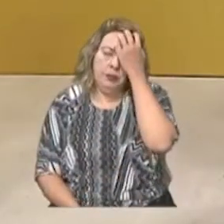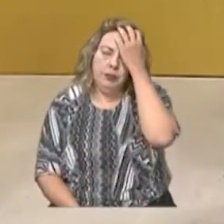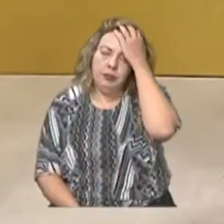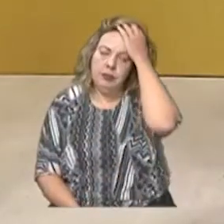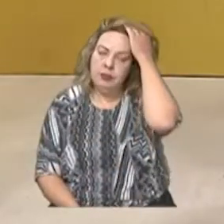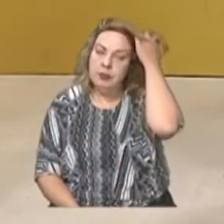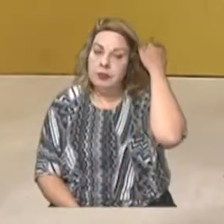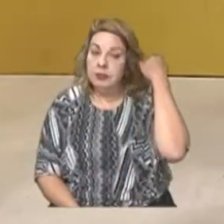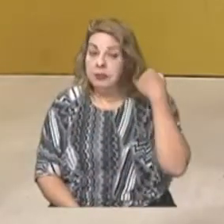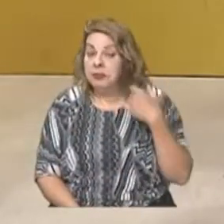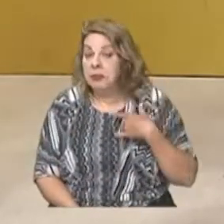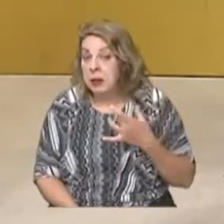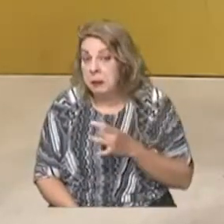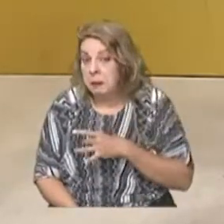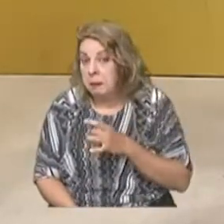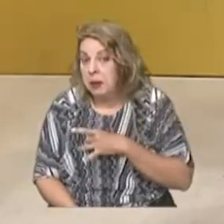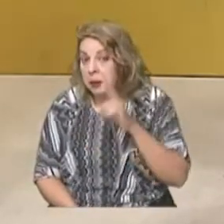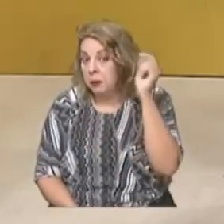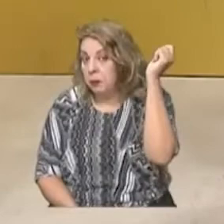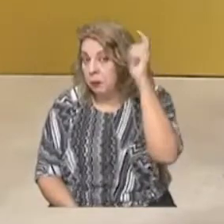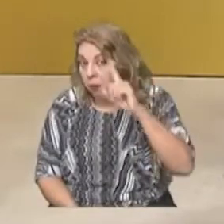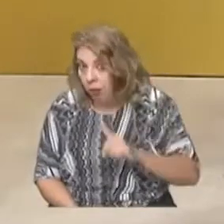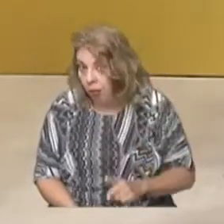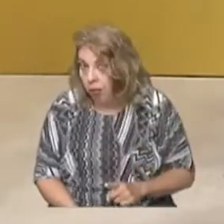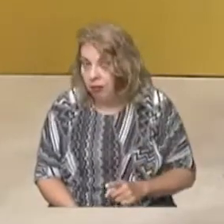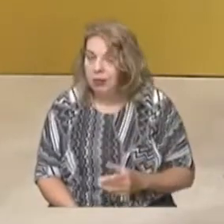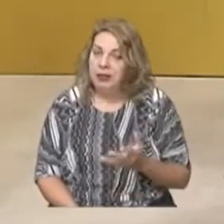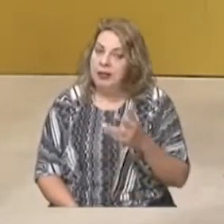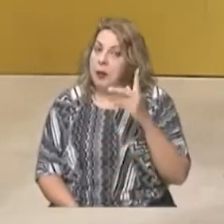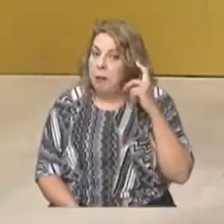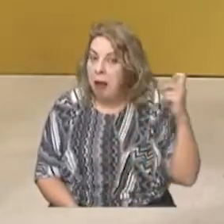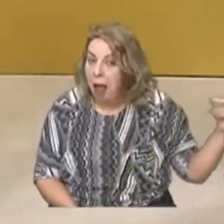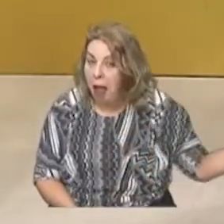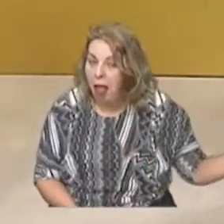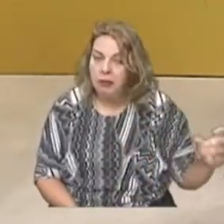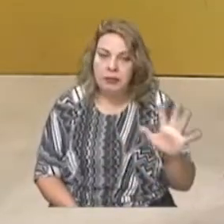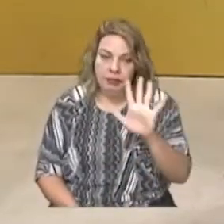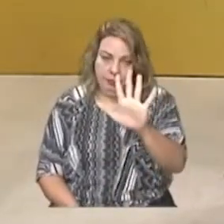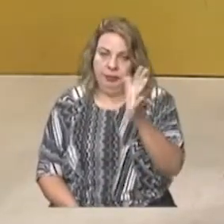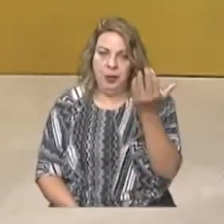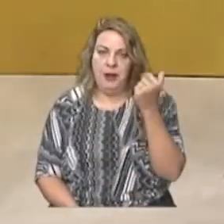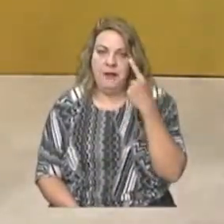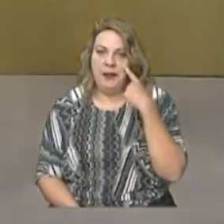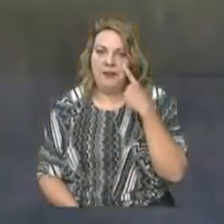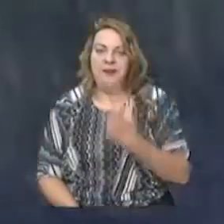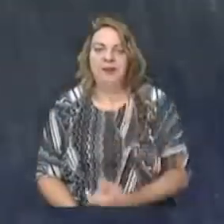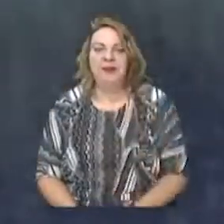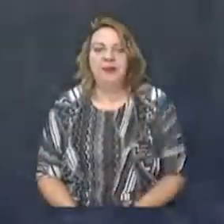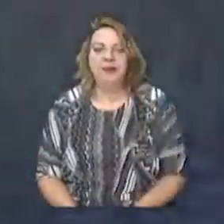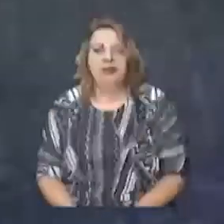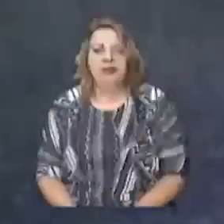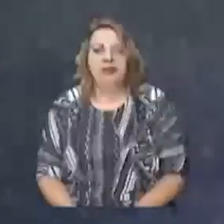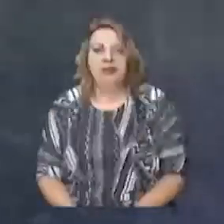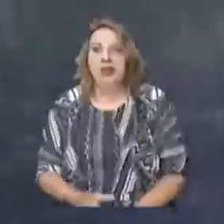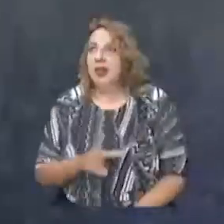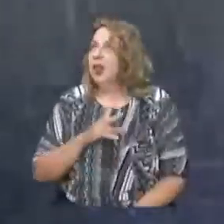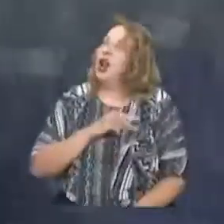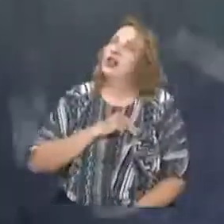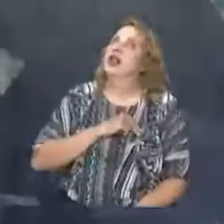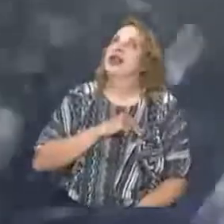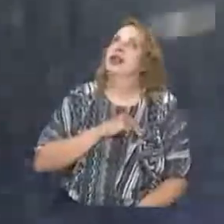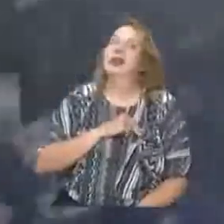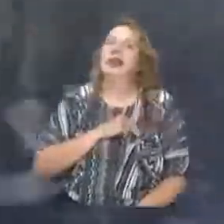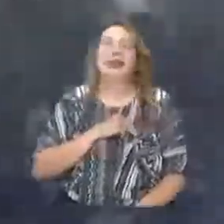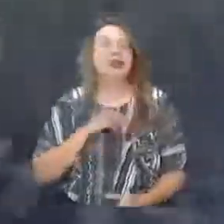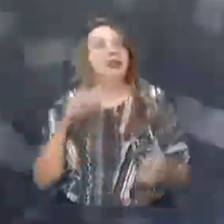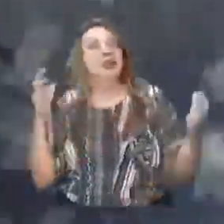que tem medo de trovão e relâmpago, sim, perder sim. esse medo. Essa chuva vai fazer perder medo. O medo. Olha aí. Nossa, Jaque, tá chovendo muito,